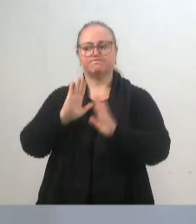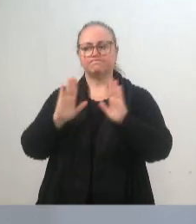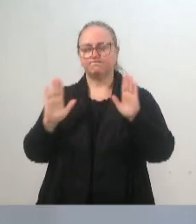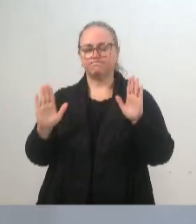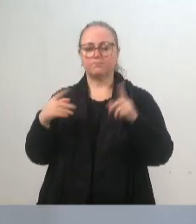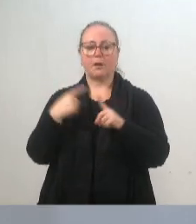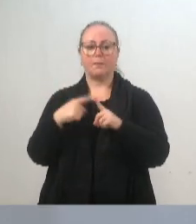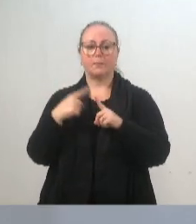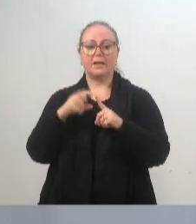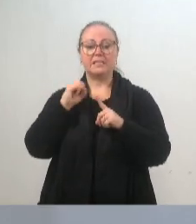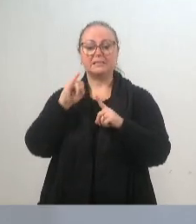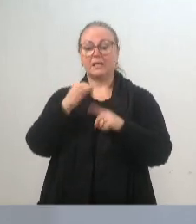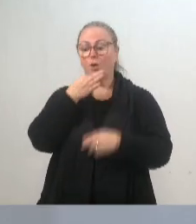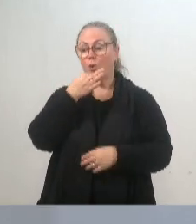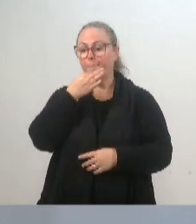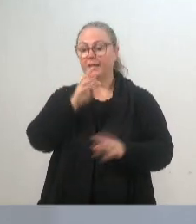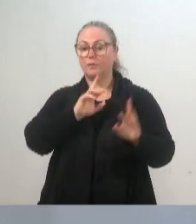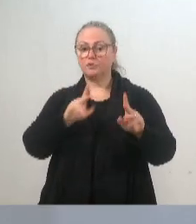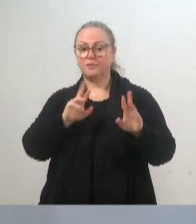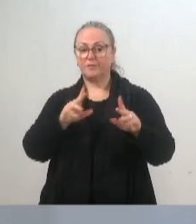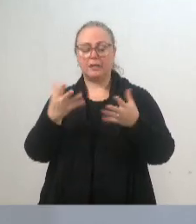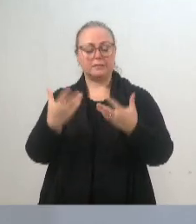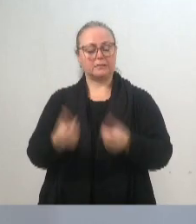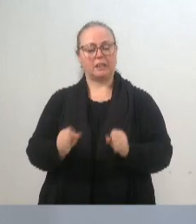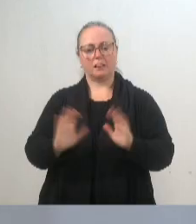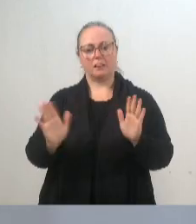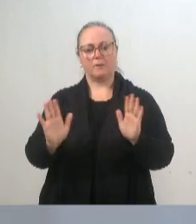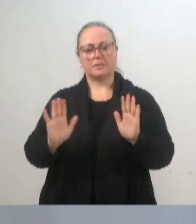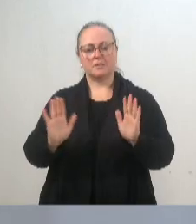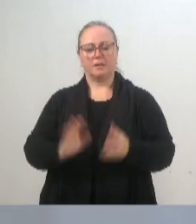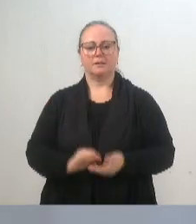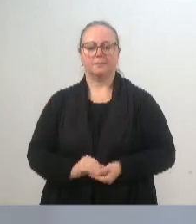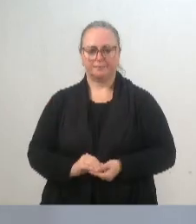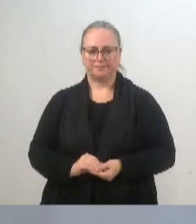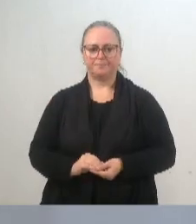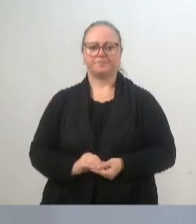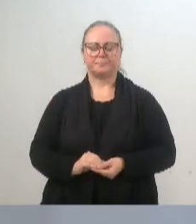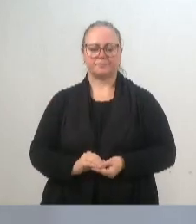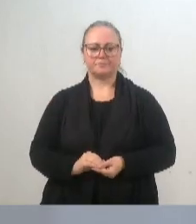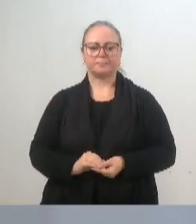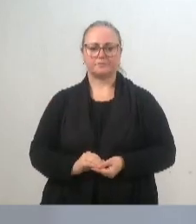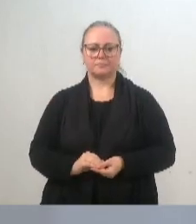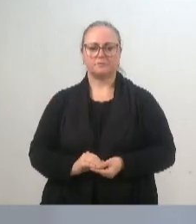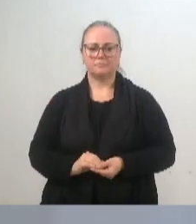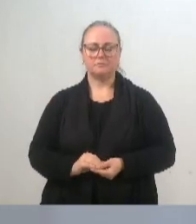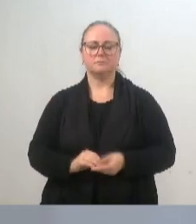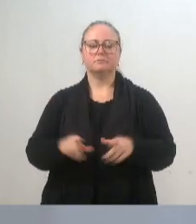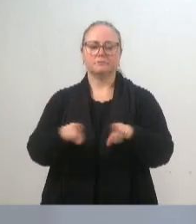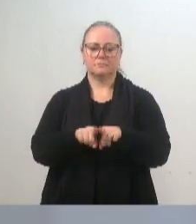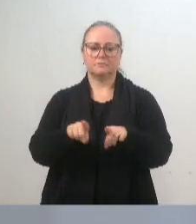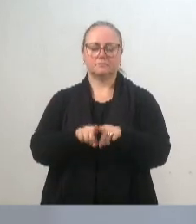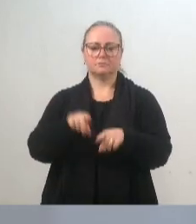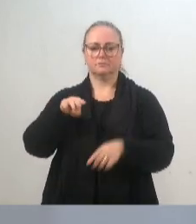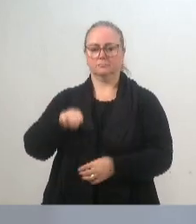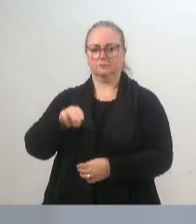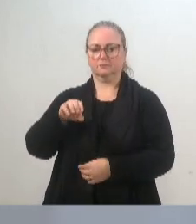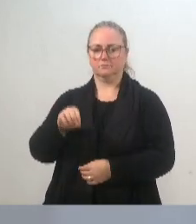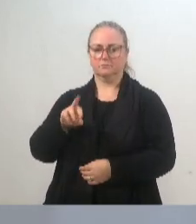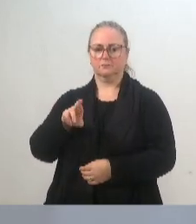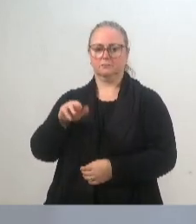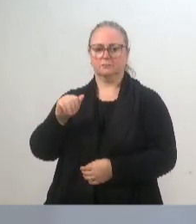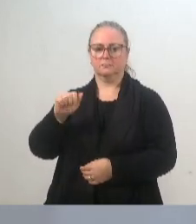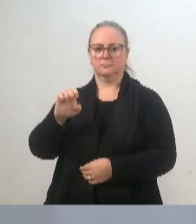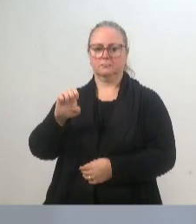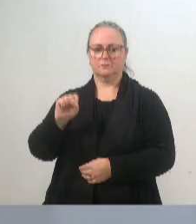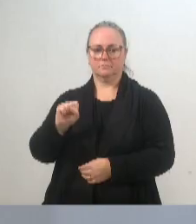gente tem vivido no Brasil. E como já era de se esperar, o senhor Alexandre de Moraes nem perdeu